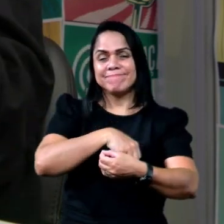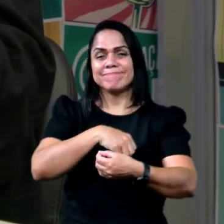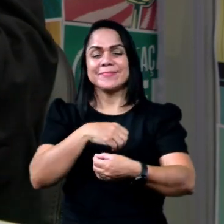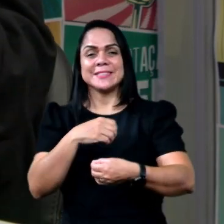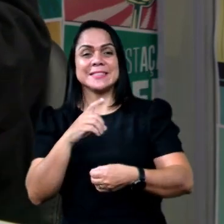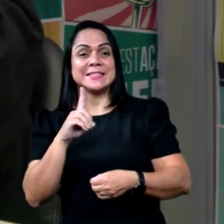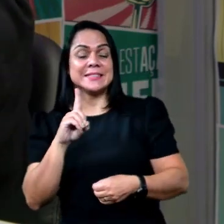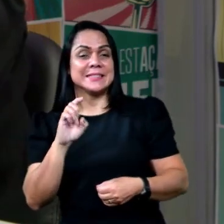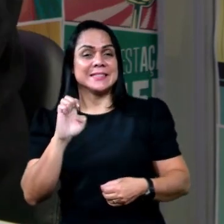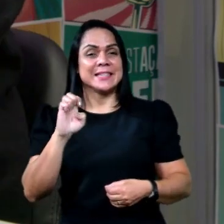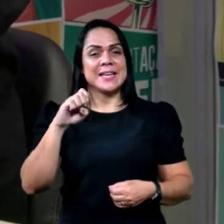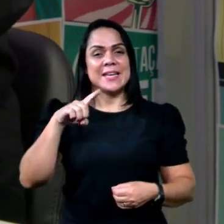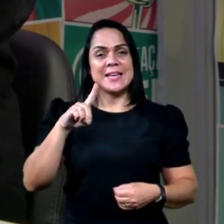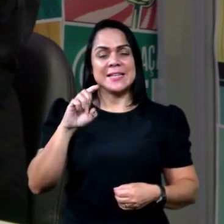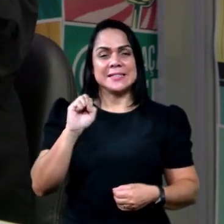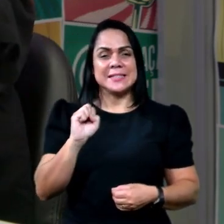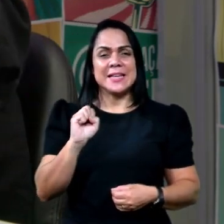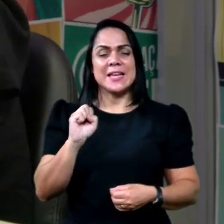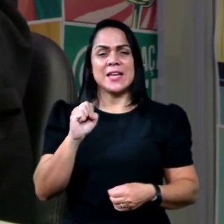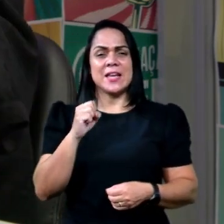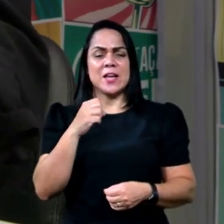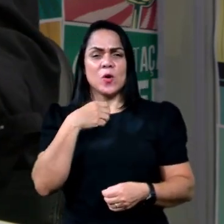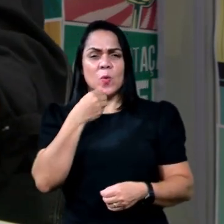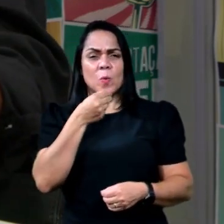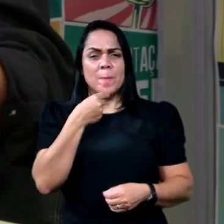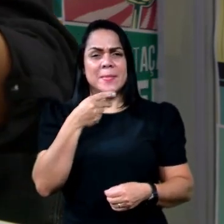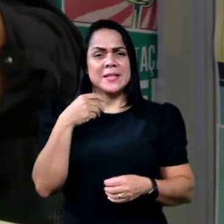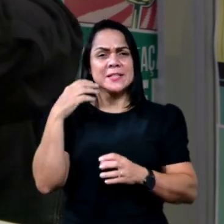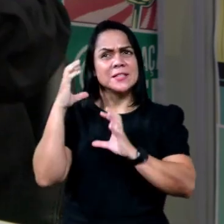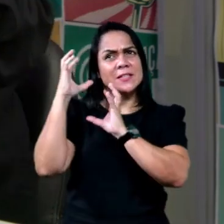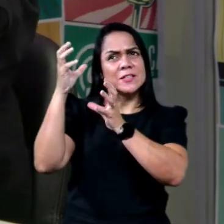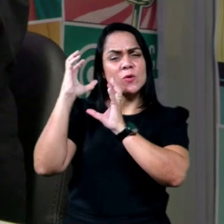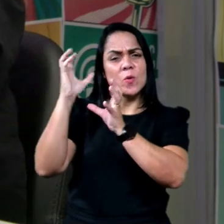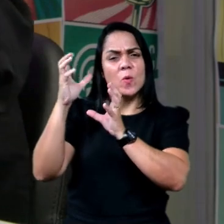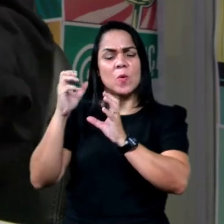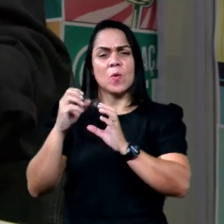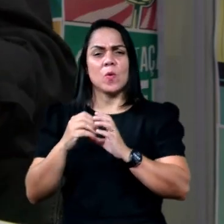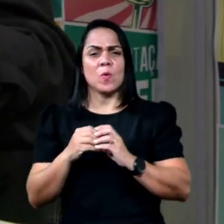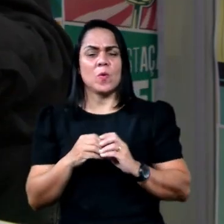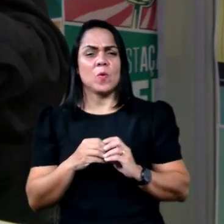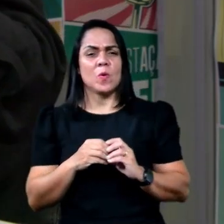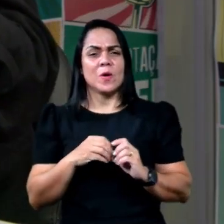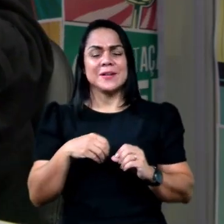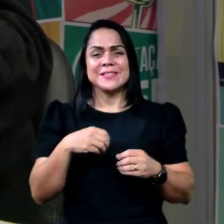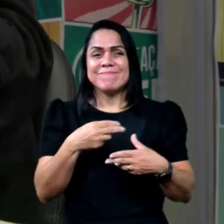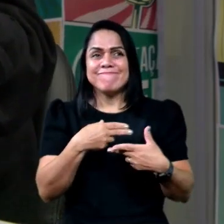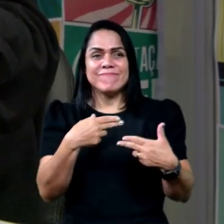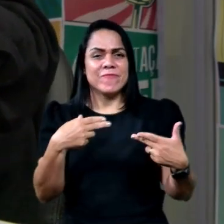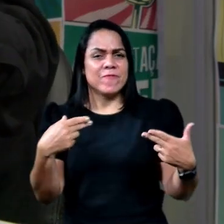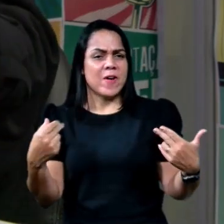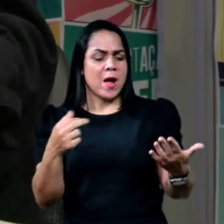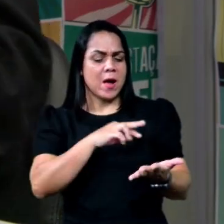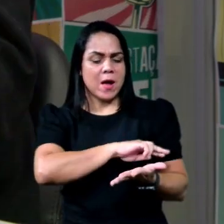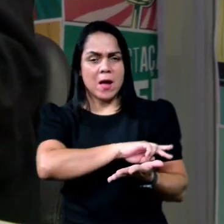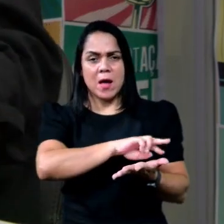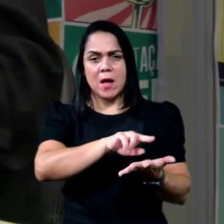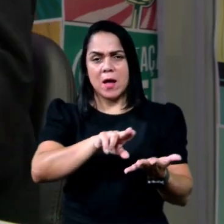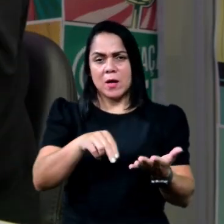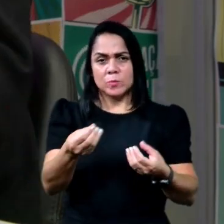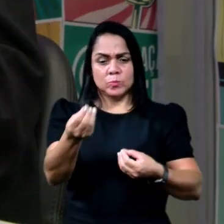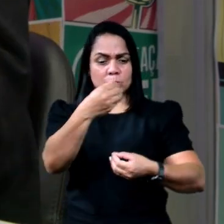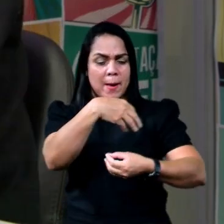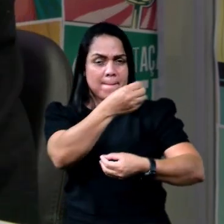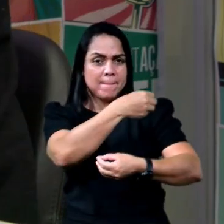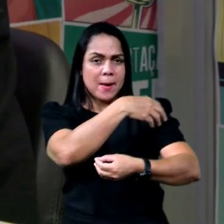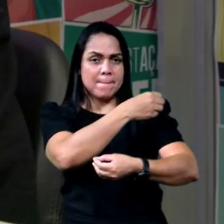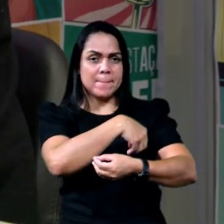dendê, a feitura do leite de coco, o que eu uso, se eu uso ovo. Tem moqueca de ovo, tem moqueca de camarão, tem moqueca de peixe. Especificamente, a minha